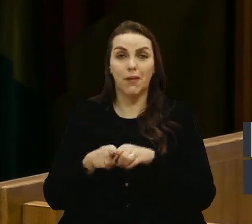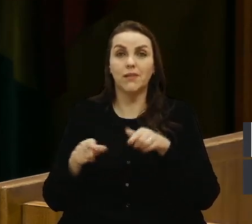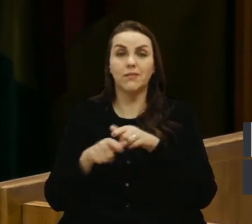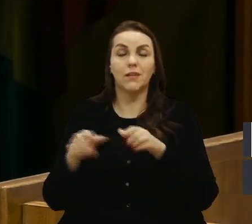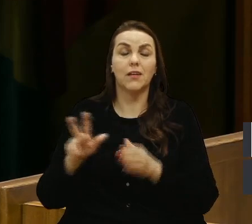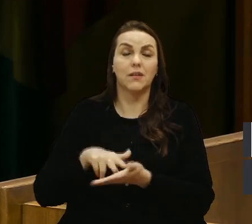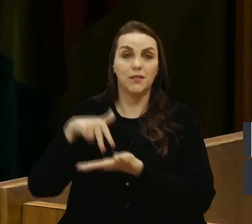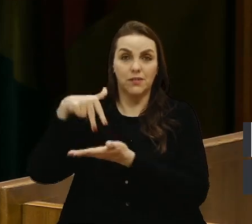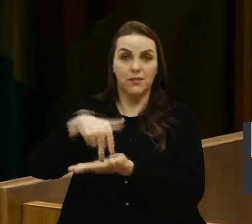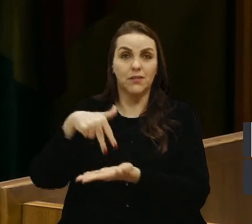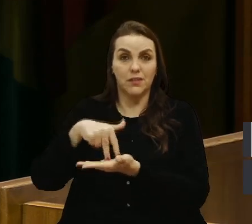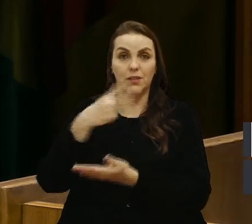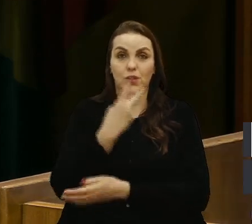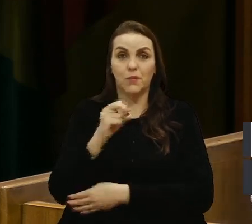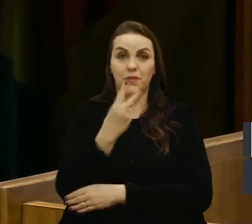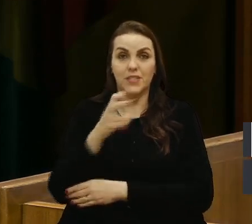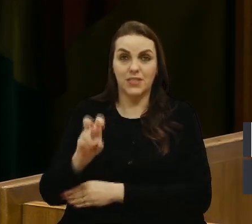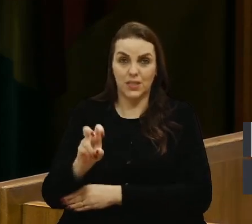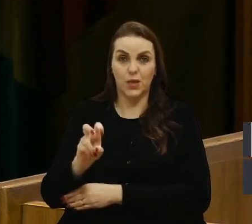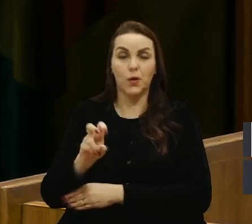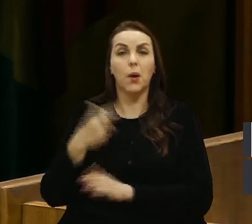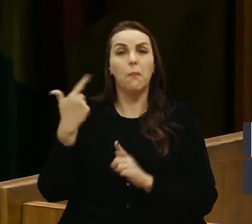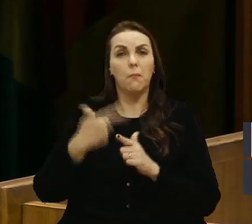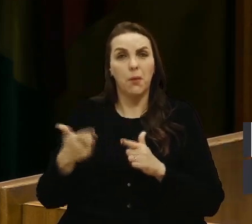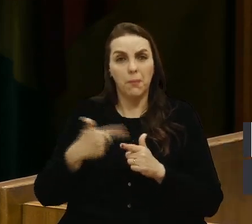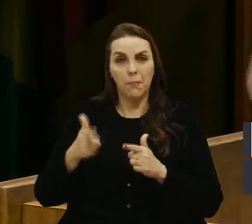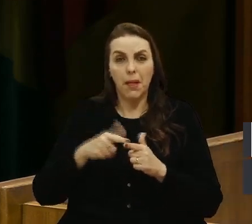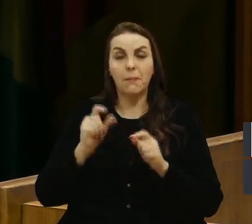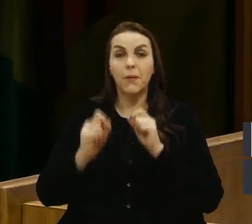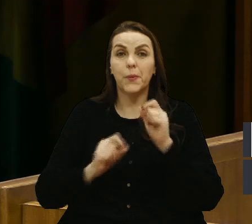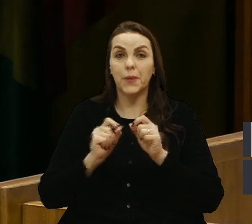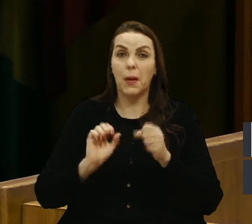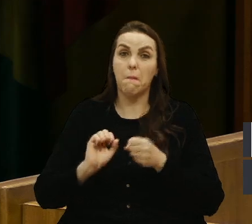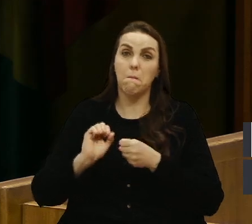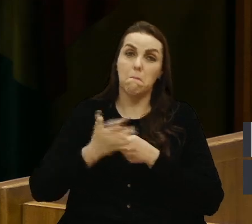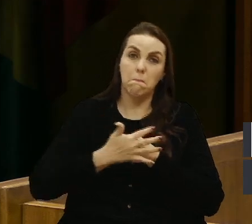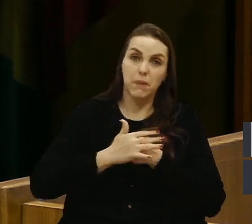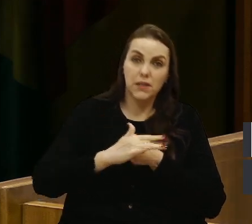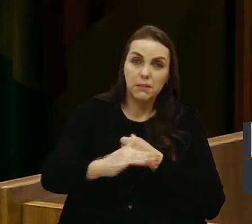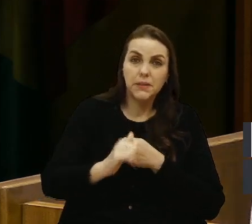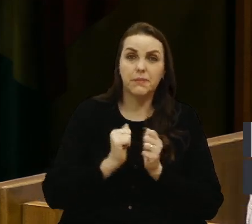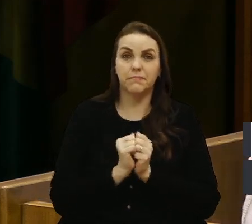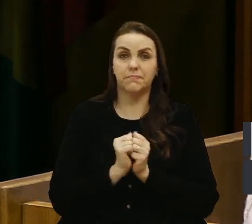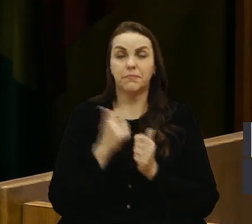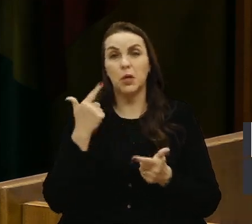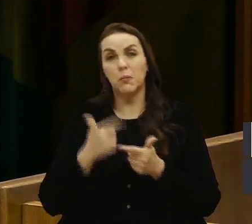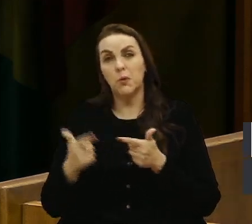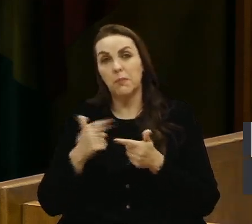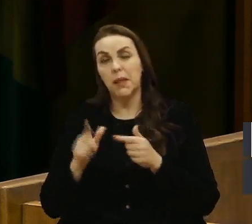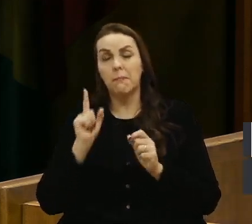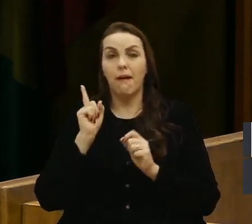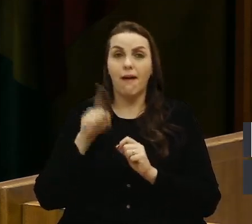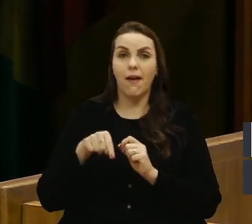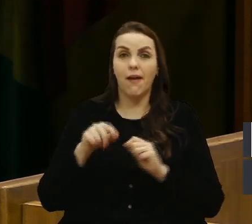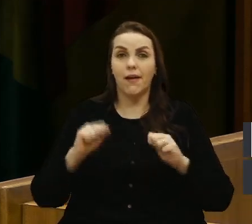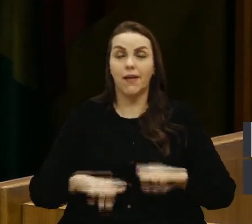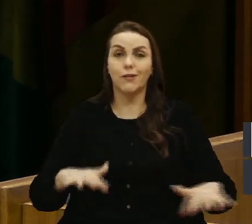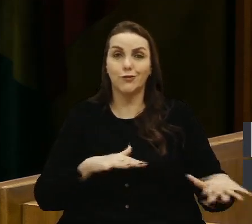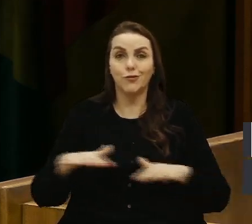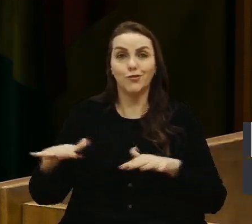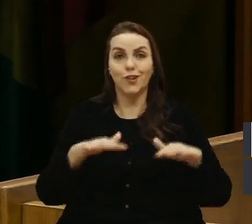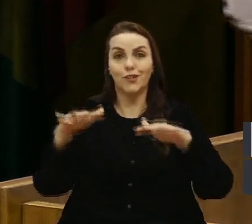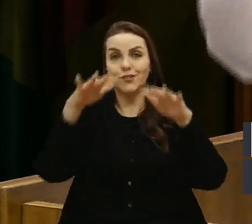em 2025, que os problemas eram a pandemia, que os problemas eram as